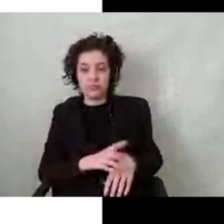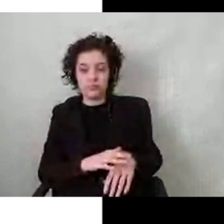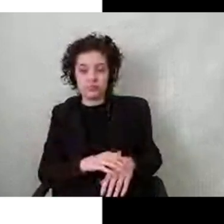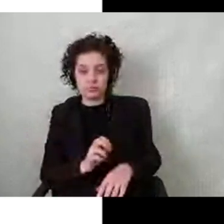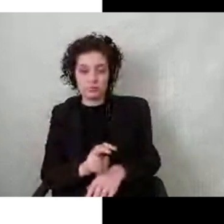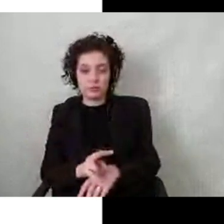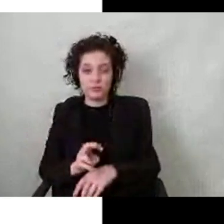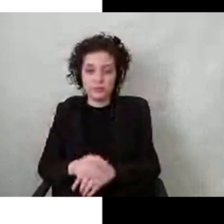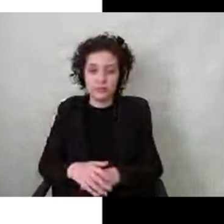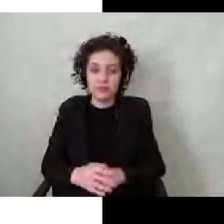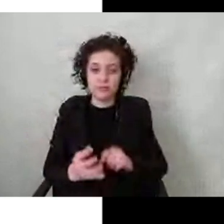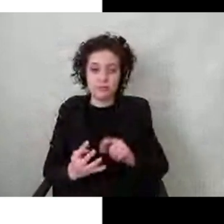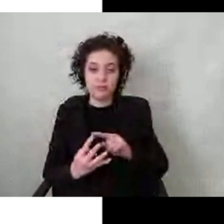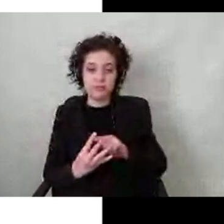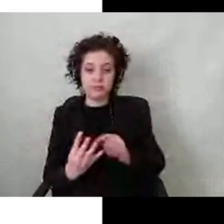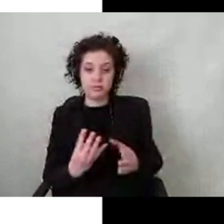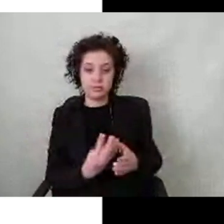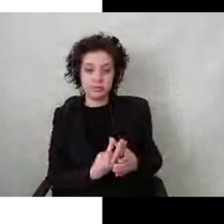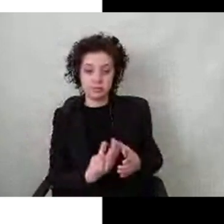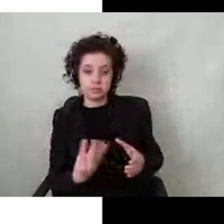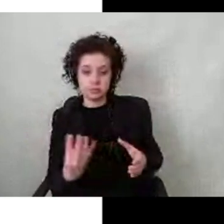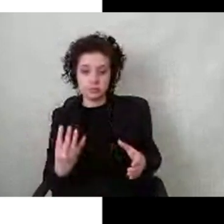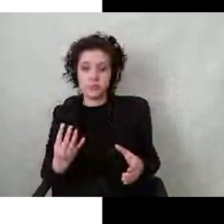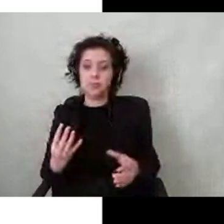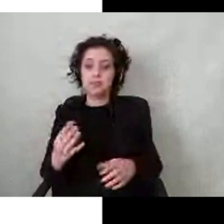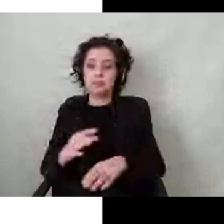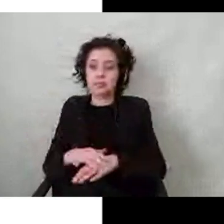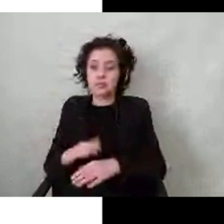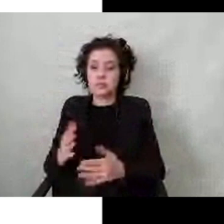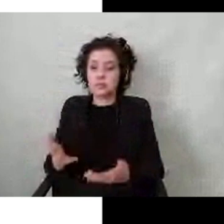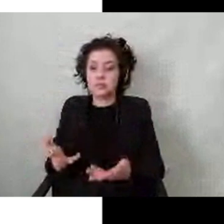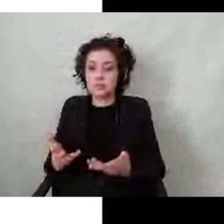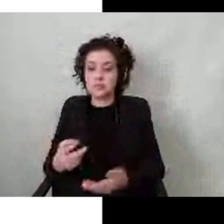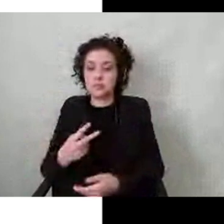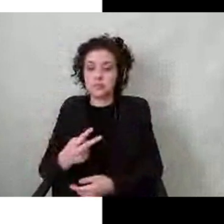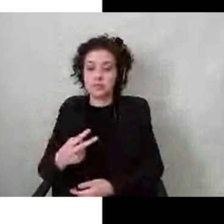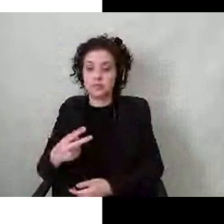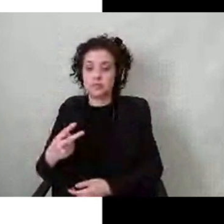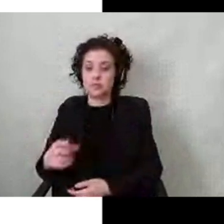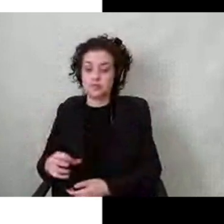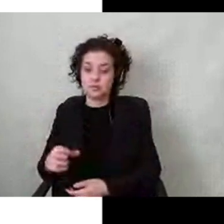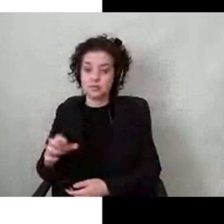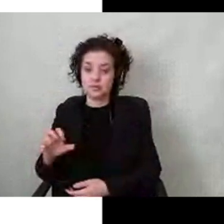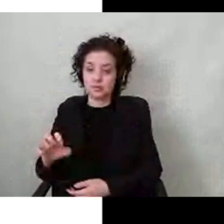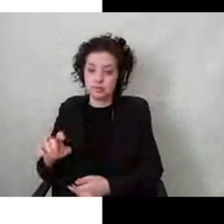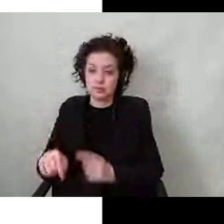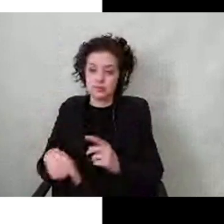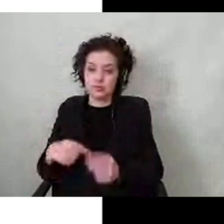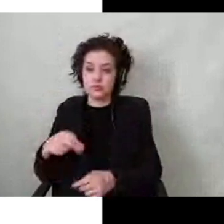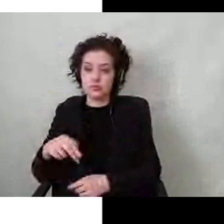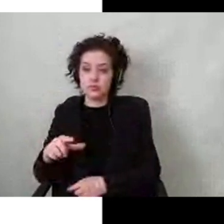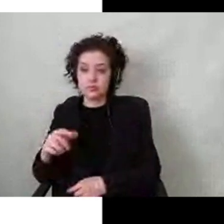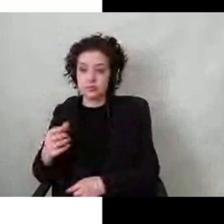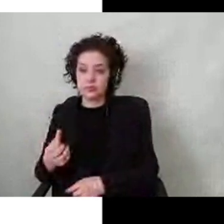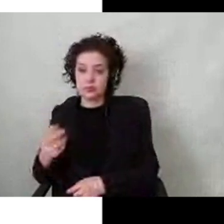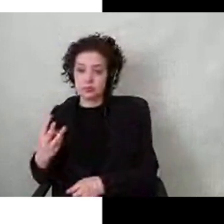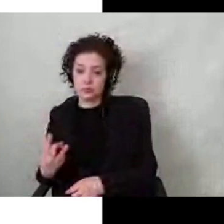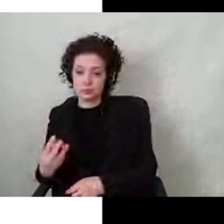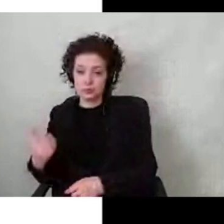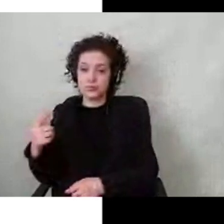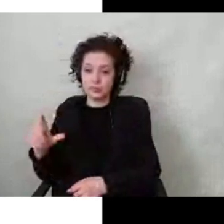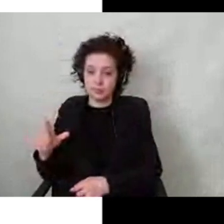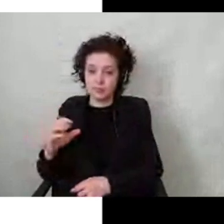Eles, geralmente, doenças leves, o 229, o NL63, o OC43